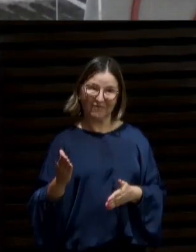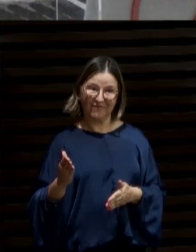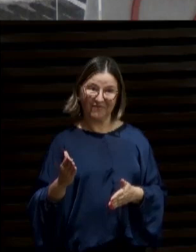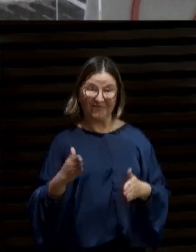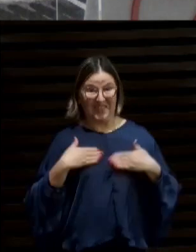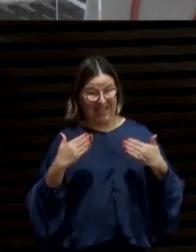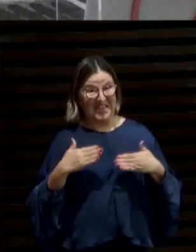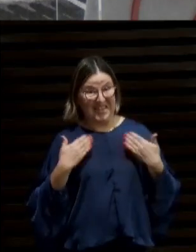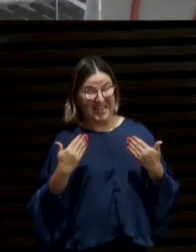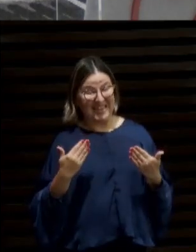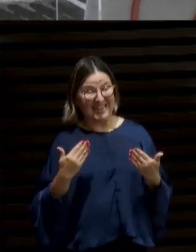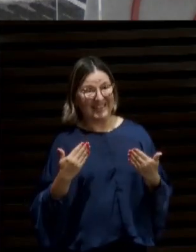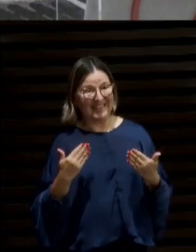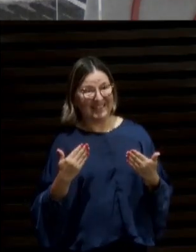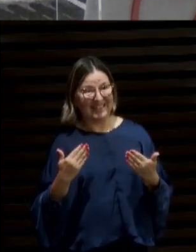Te deu alegria.